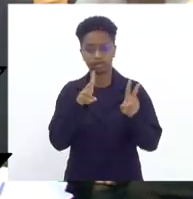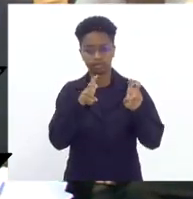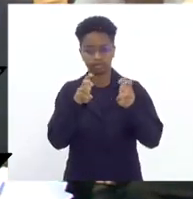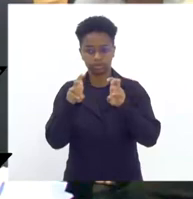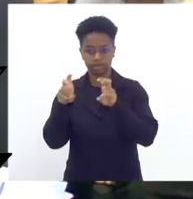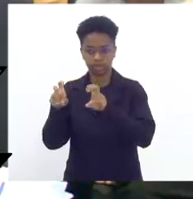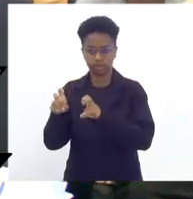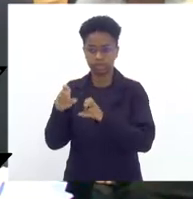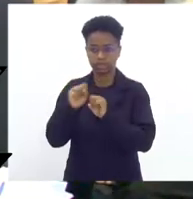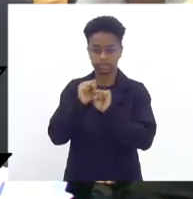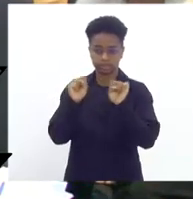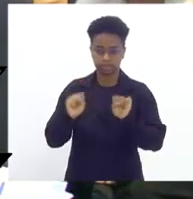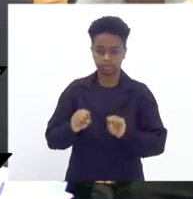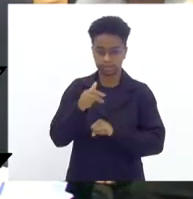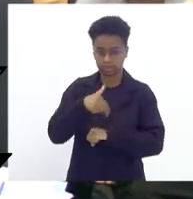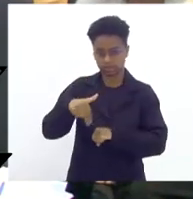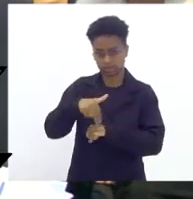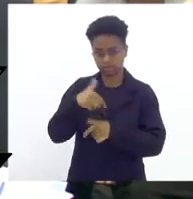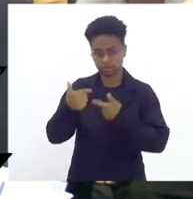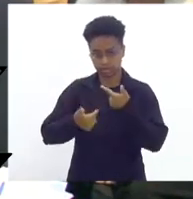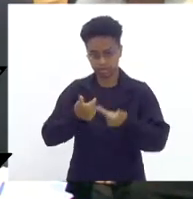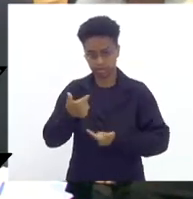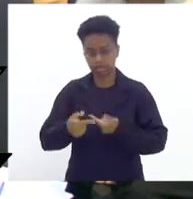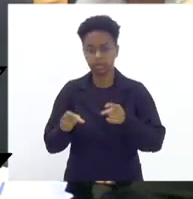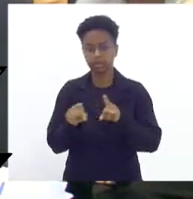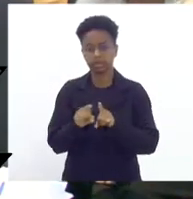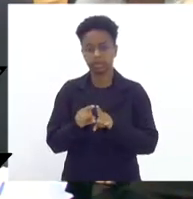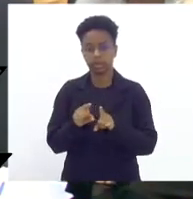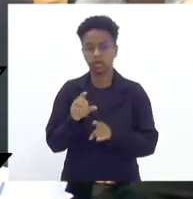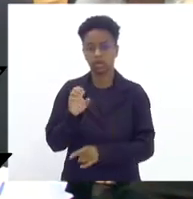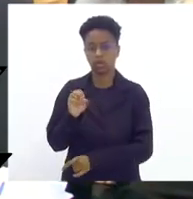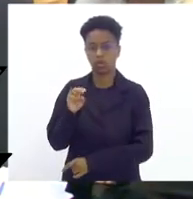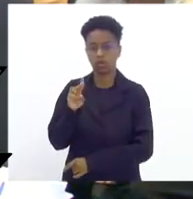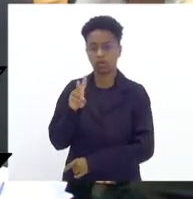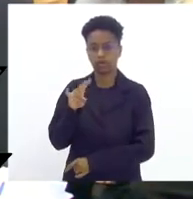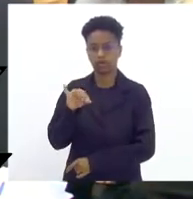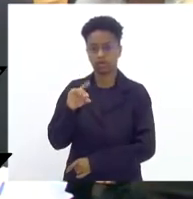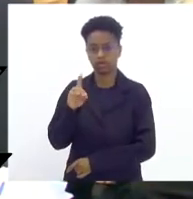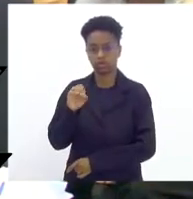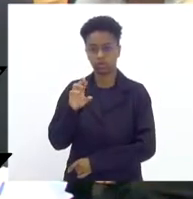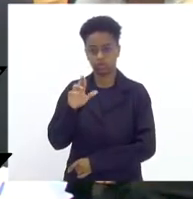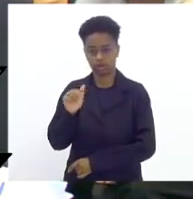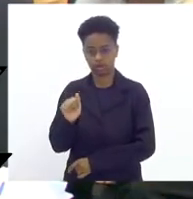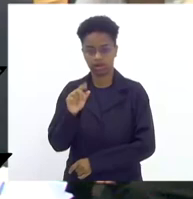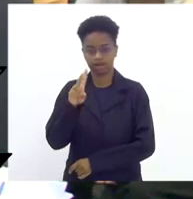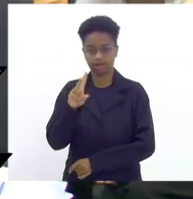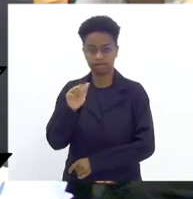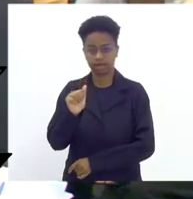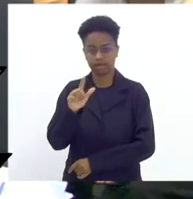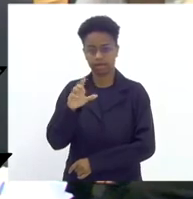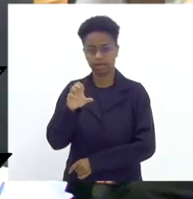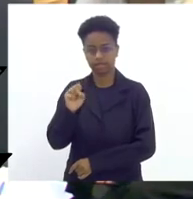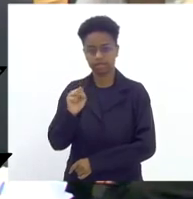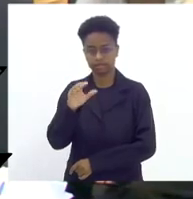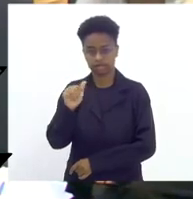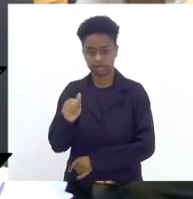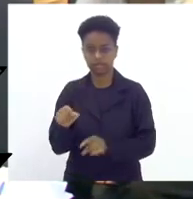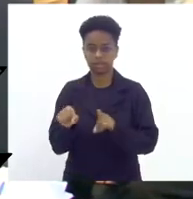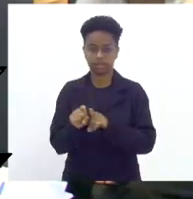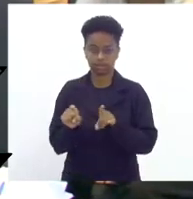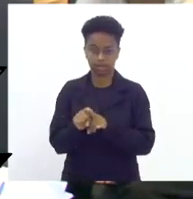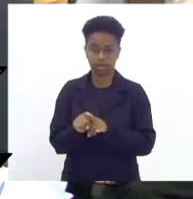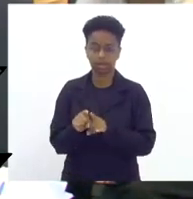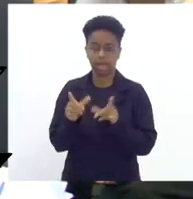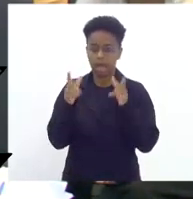relacionadas ao Sistema Nacional de Emprego e também a nossa ouvidora é a Valesca que está ali também é